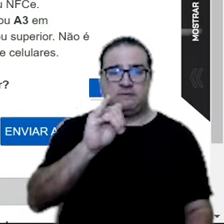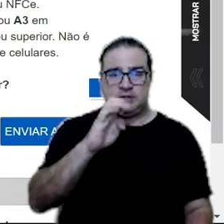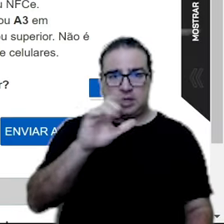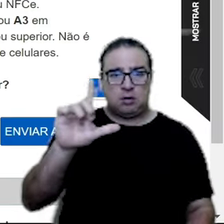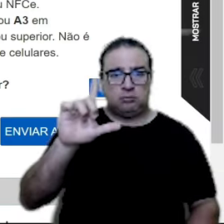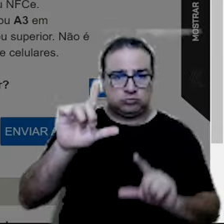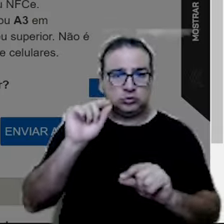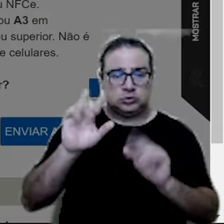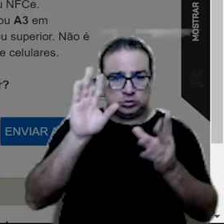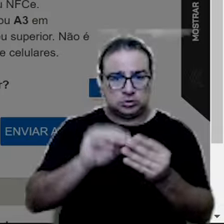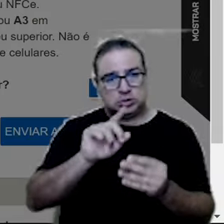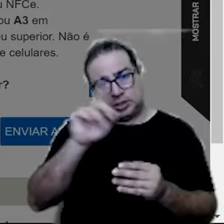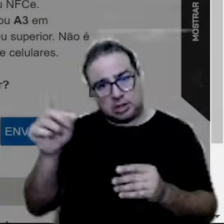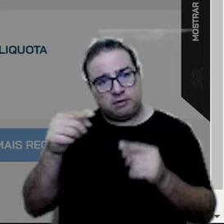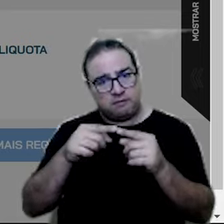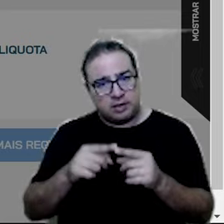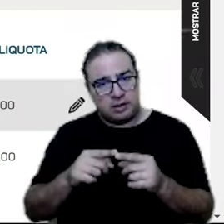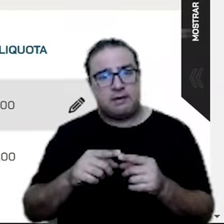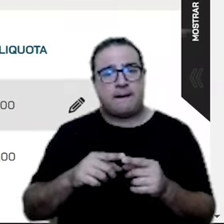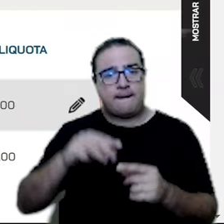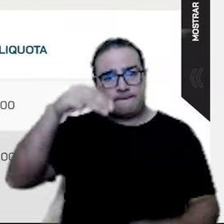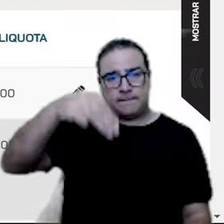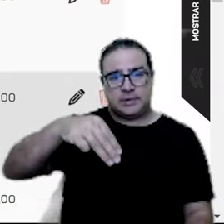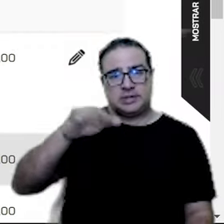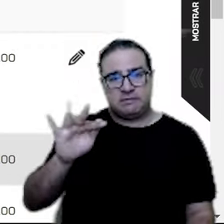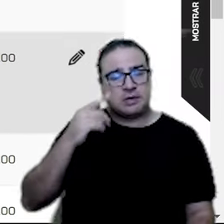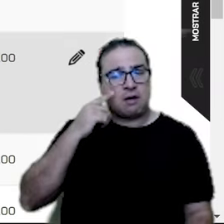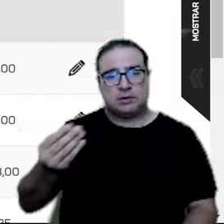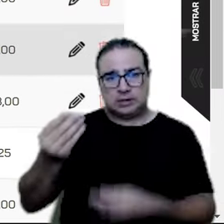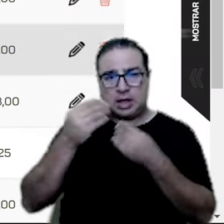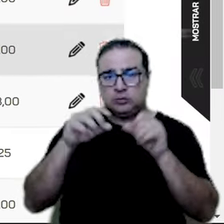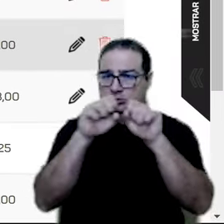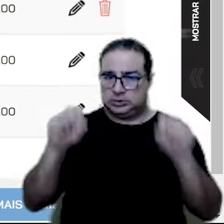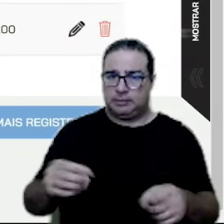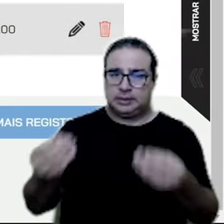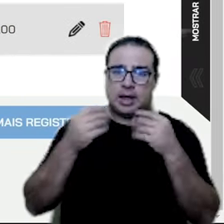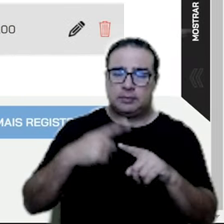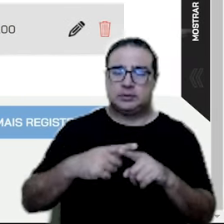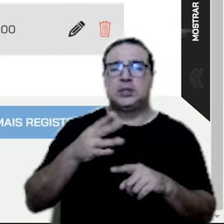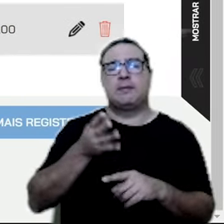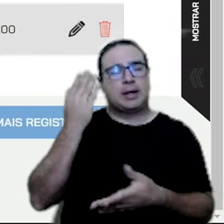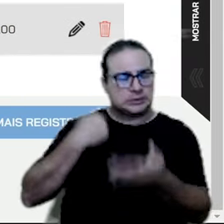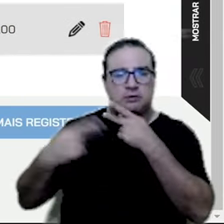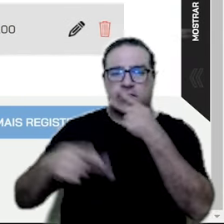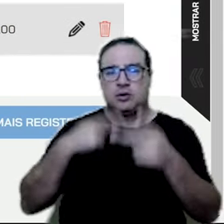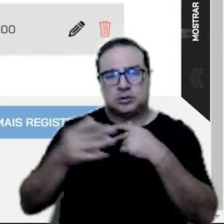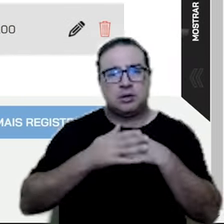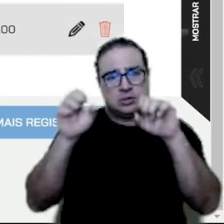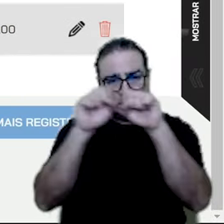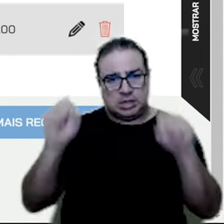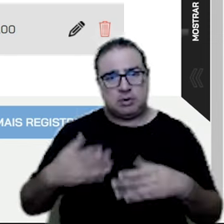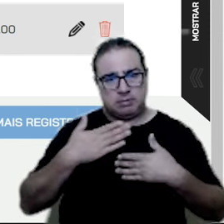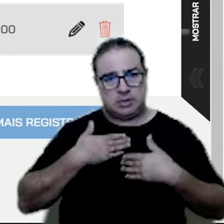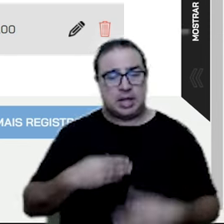normal a partir daqui quando eu vou lá na matriz fiscal o sistema ele traz aqui porque né aquela história que a gente já tava comentando é